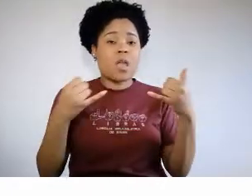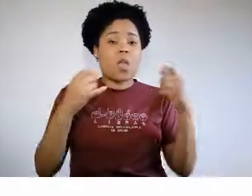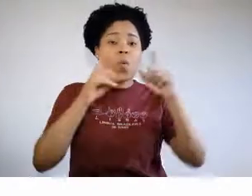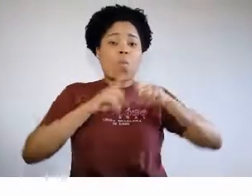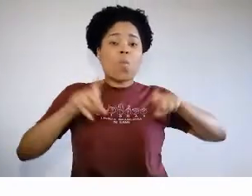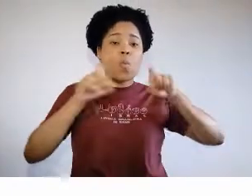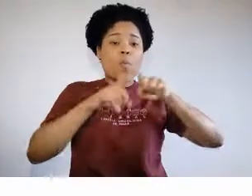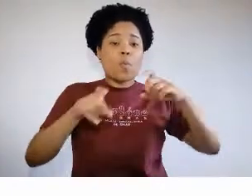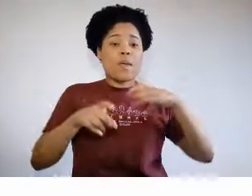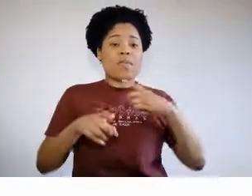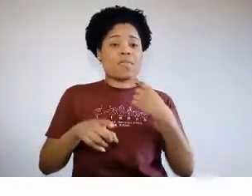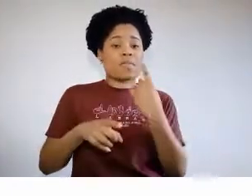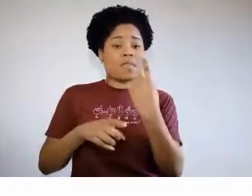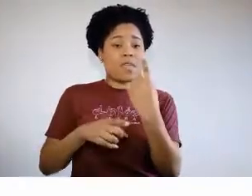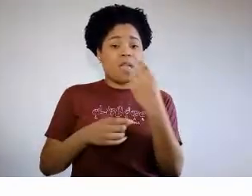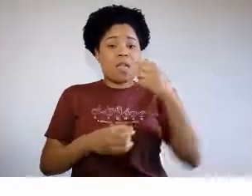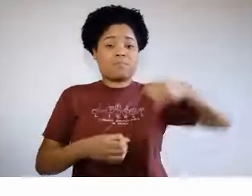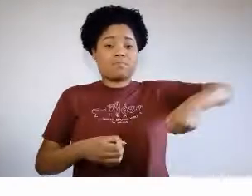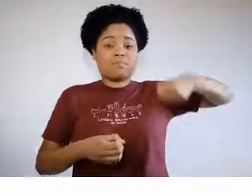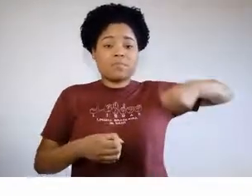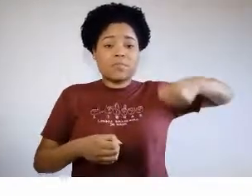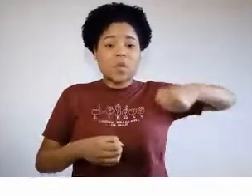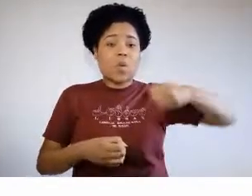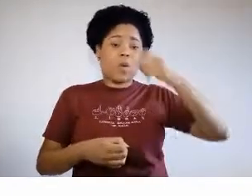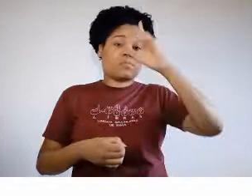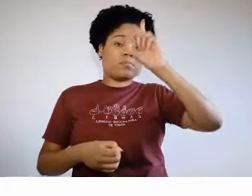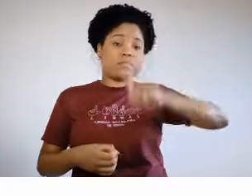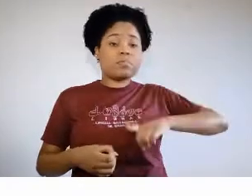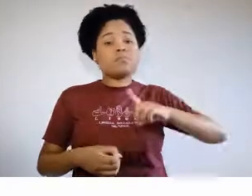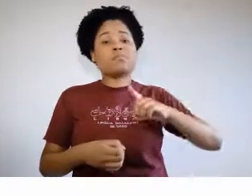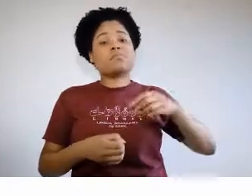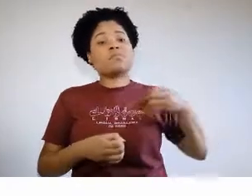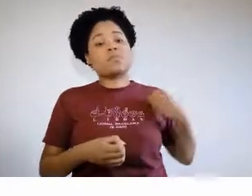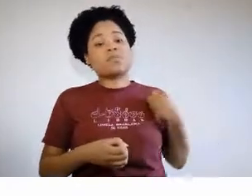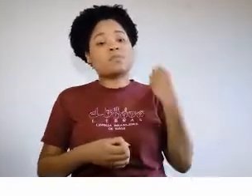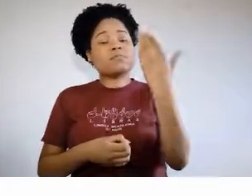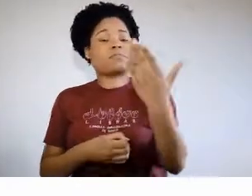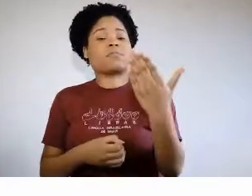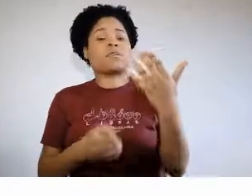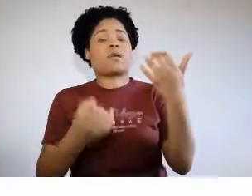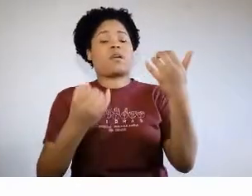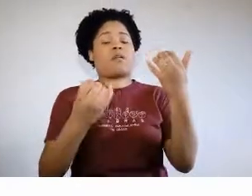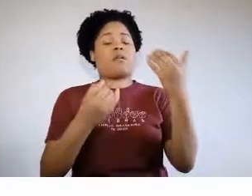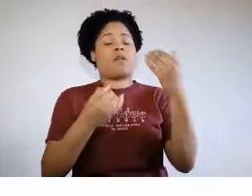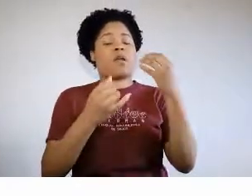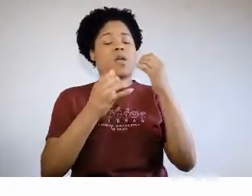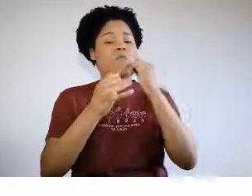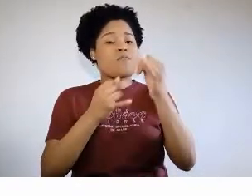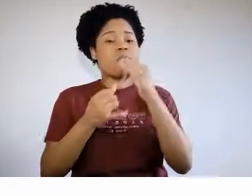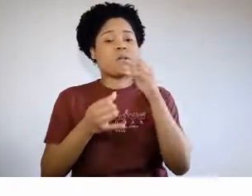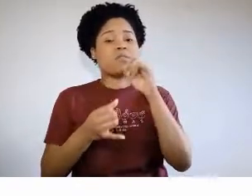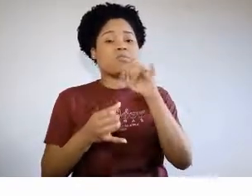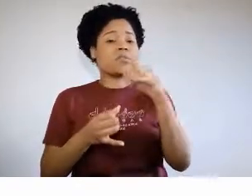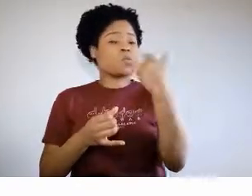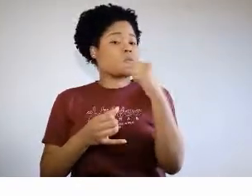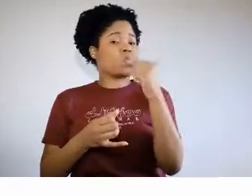o computador que tiver com o token, ele tem o direito de enviar um dado. Se ele não tiver com o token, ele não tem direito.